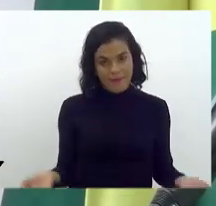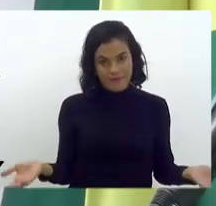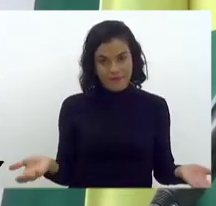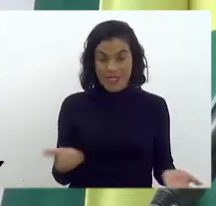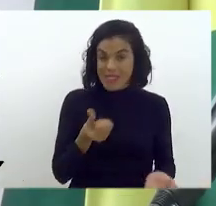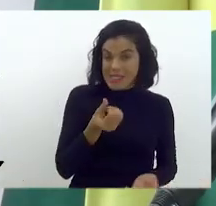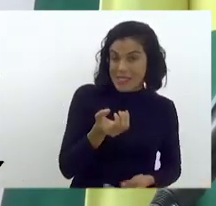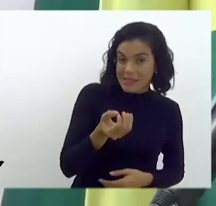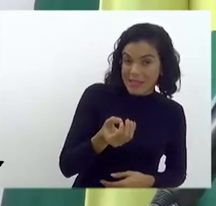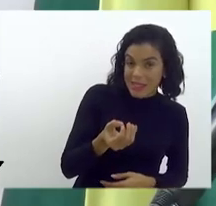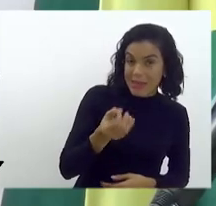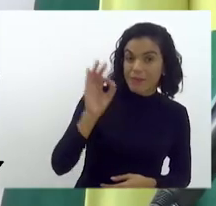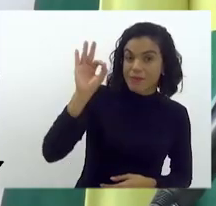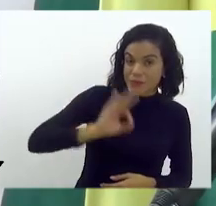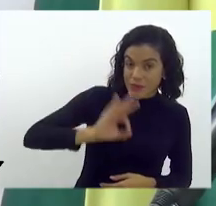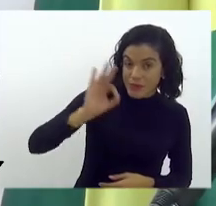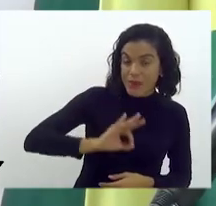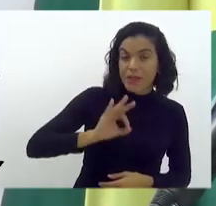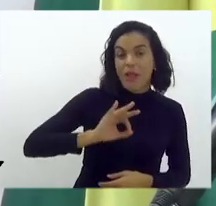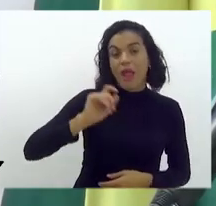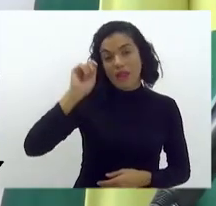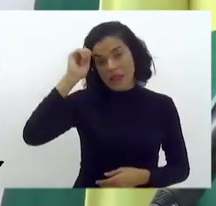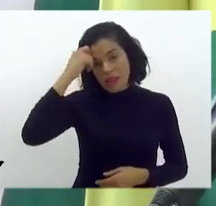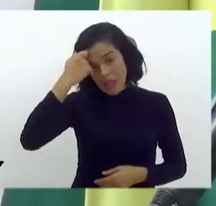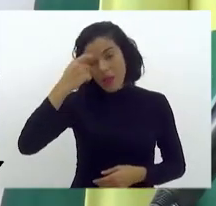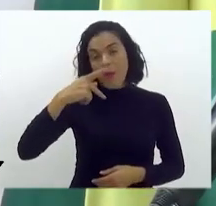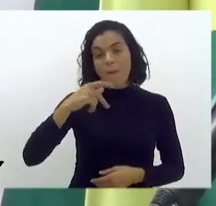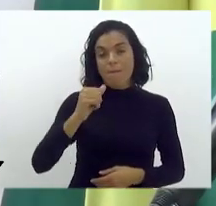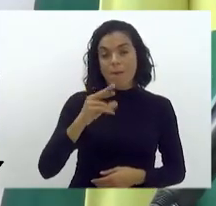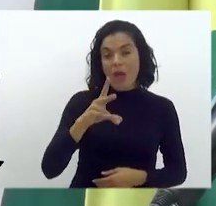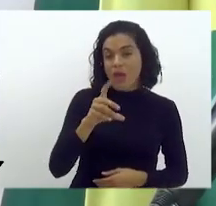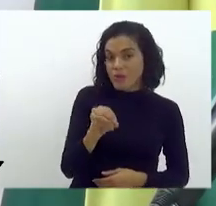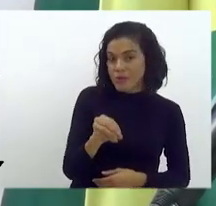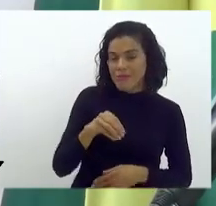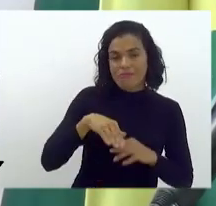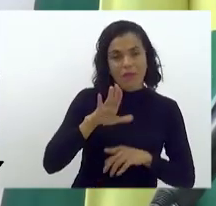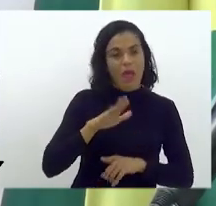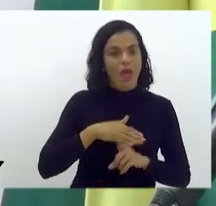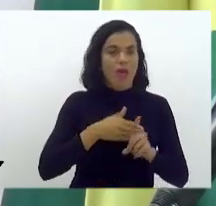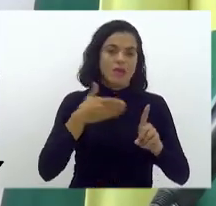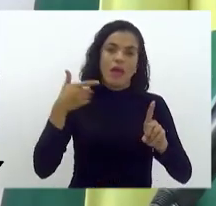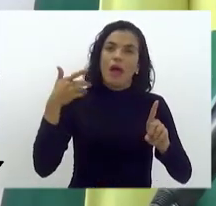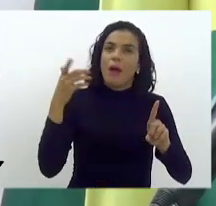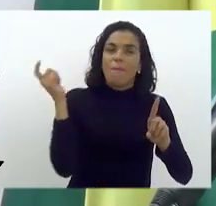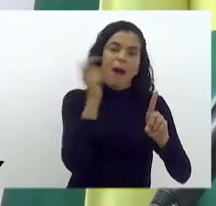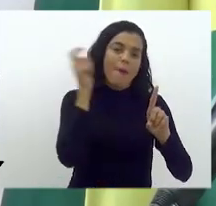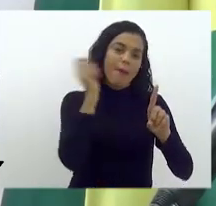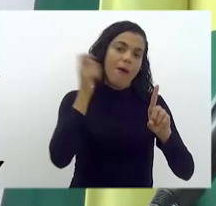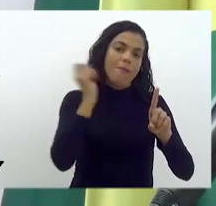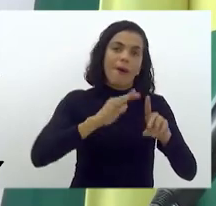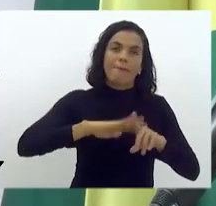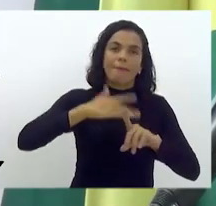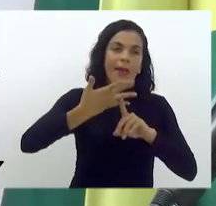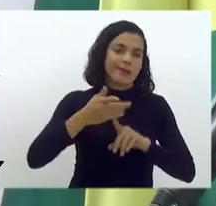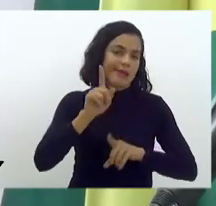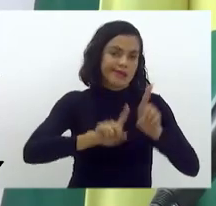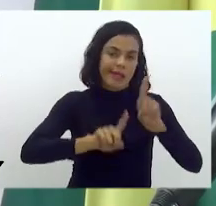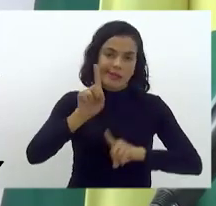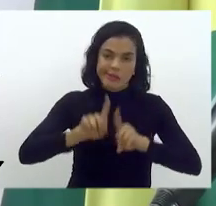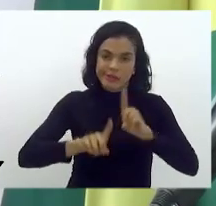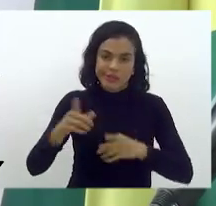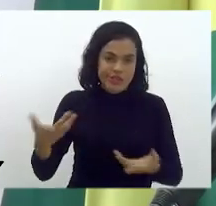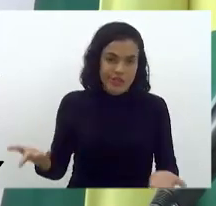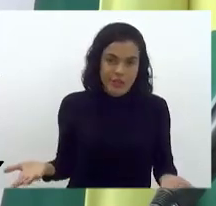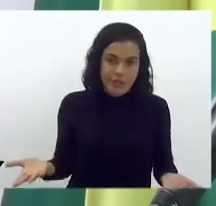60% do Brasil é de negros e pardos logo sim vão ser as mais atacadas isso É estatístico não é porque somos mais